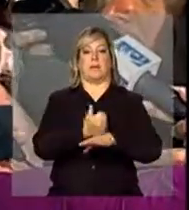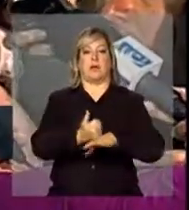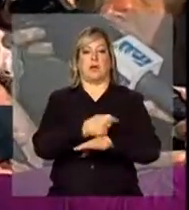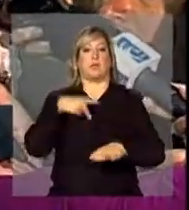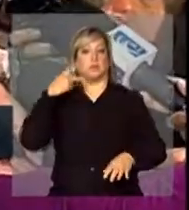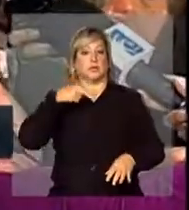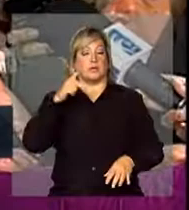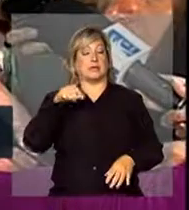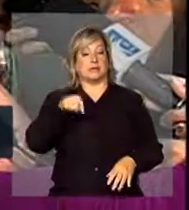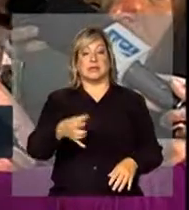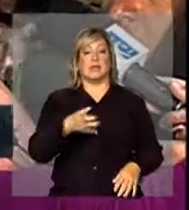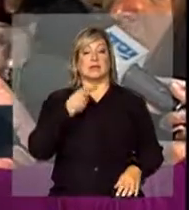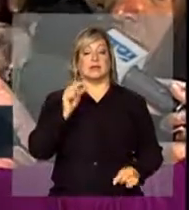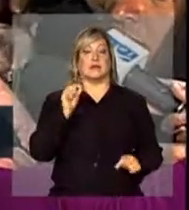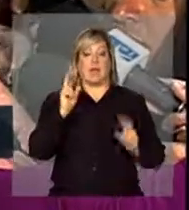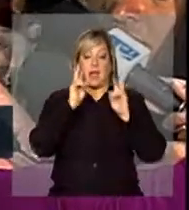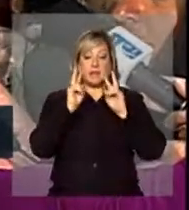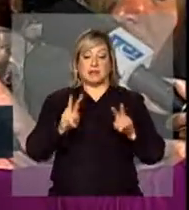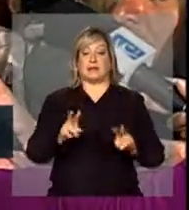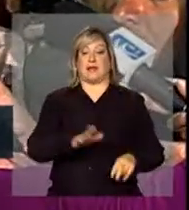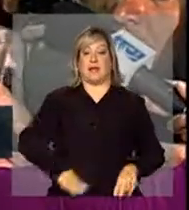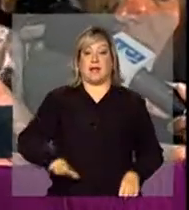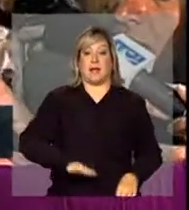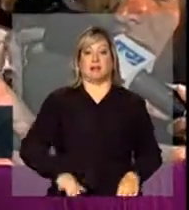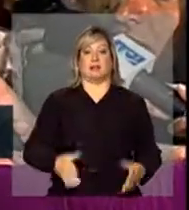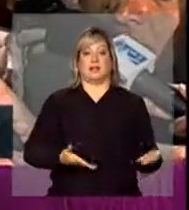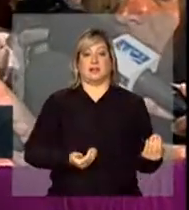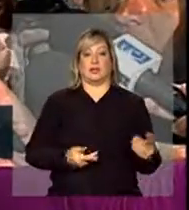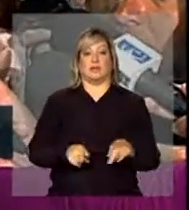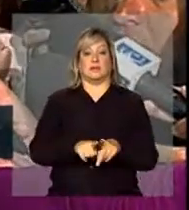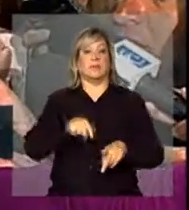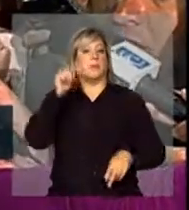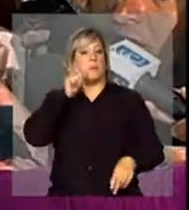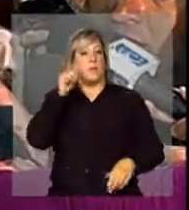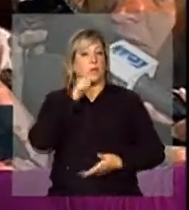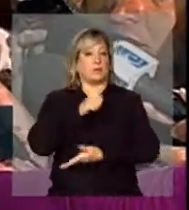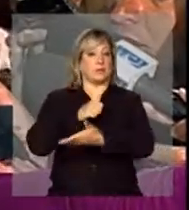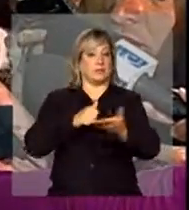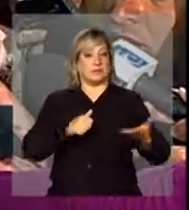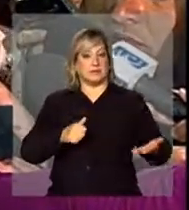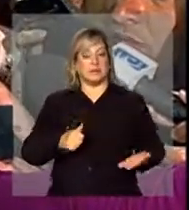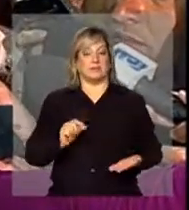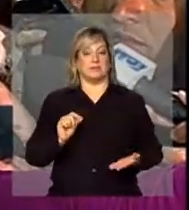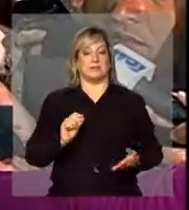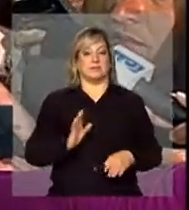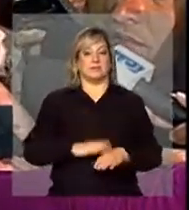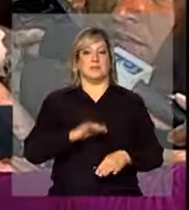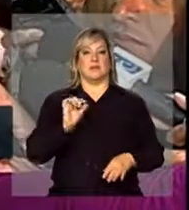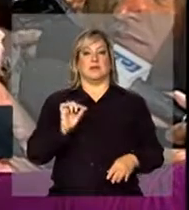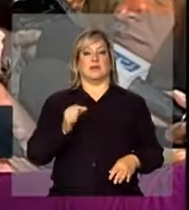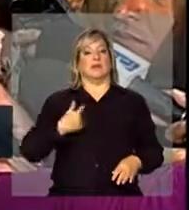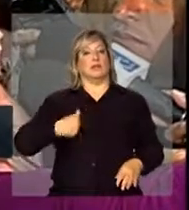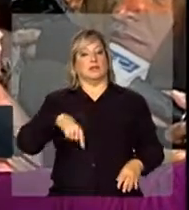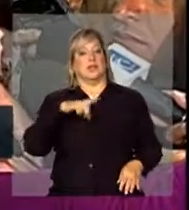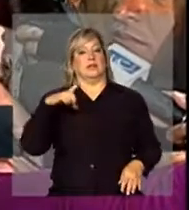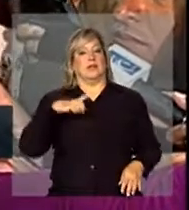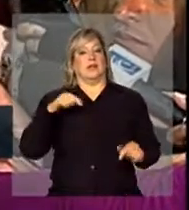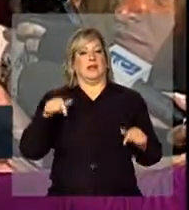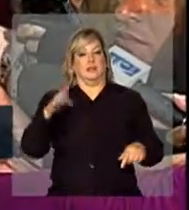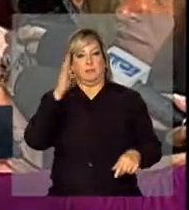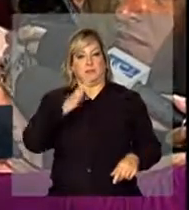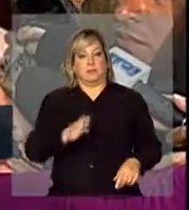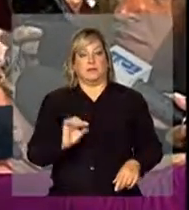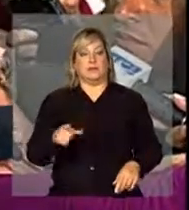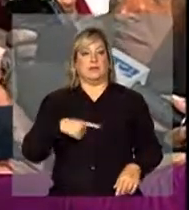Isso significa uma atenção, além da criança e adolescente e das mulheres, que é uma atenção que nós já estamos tendo no Brasil com o